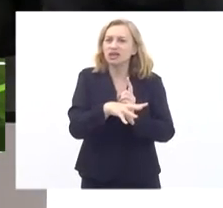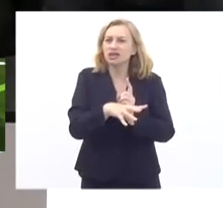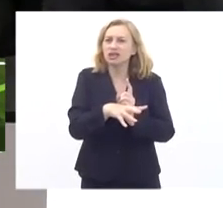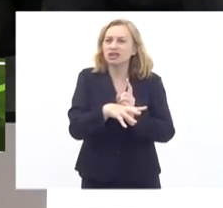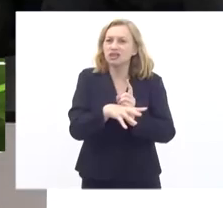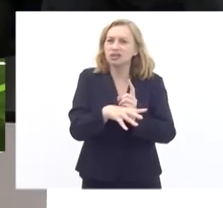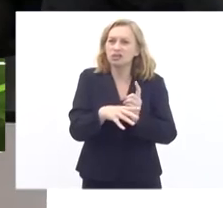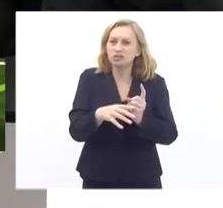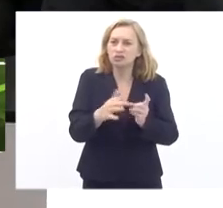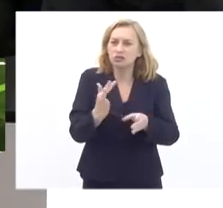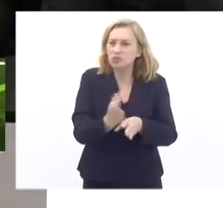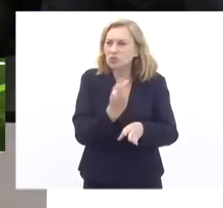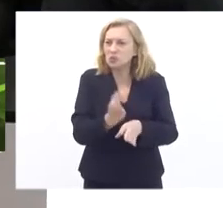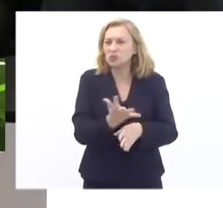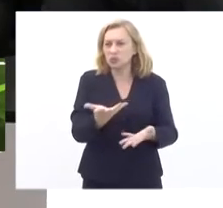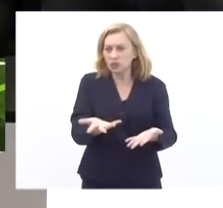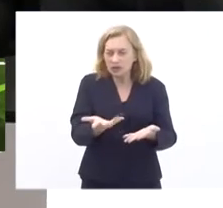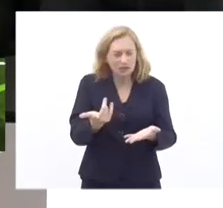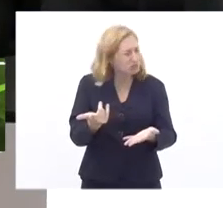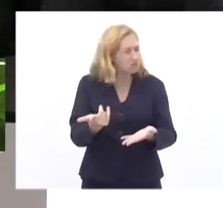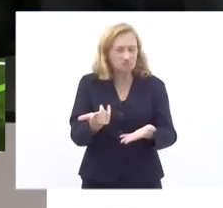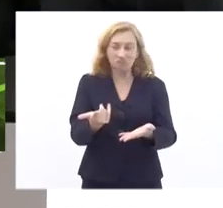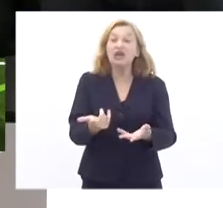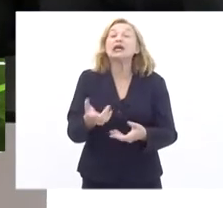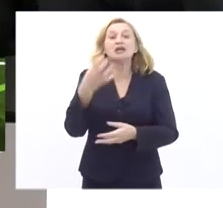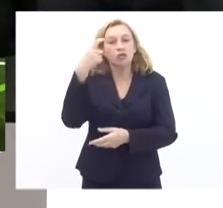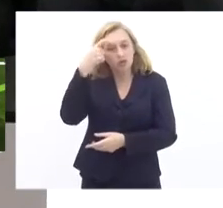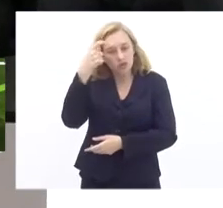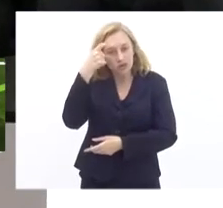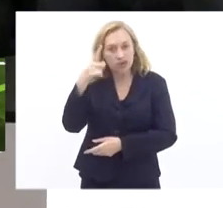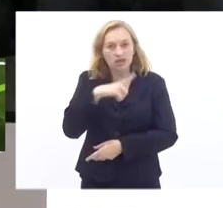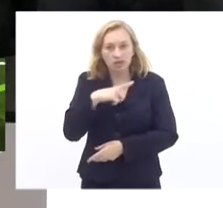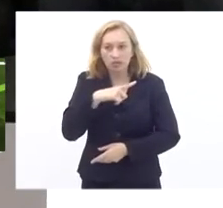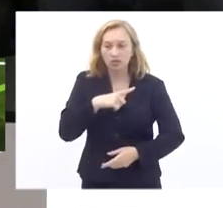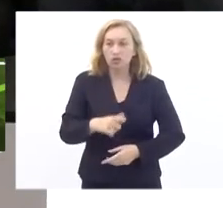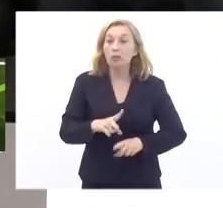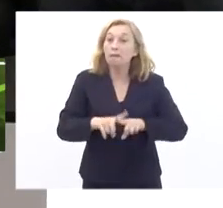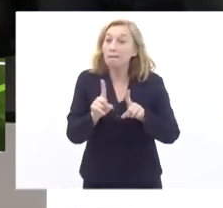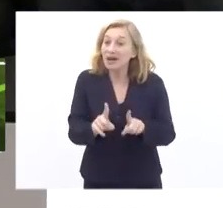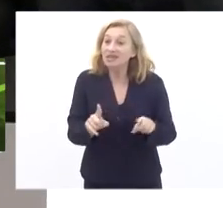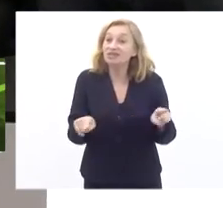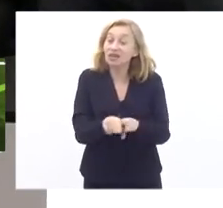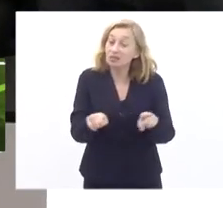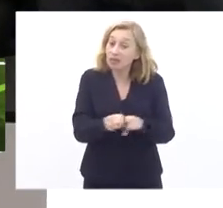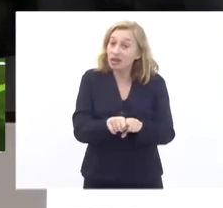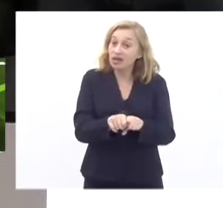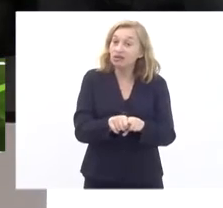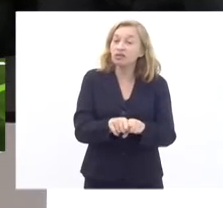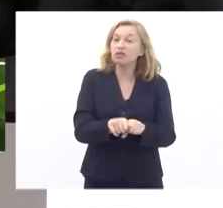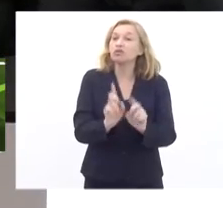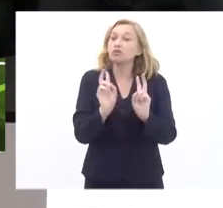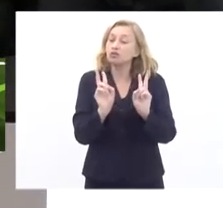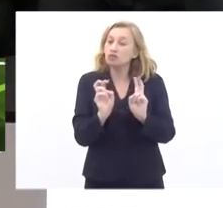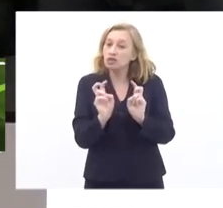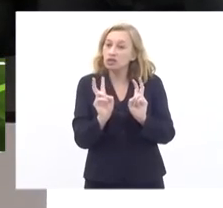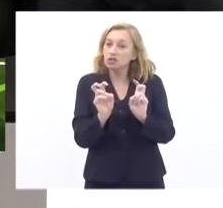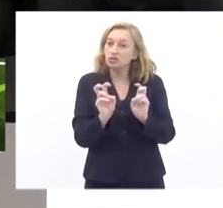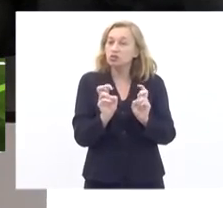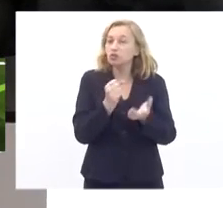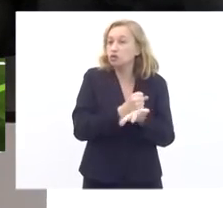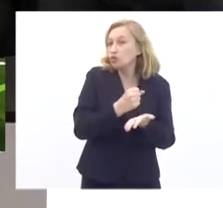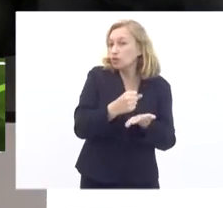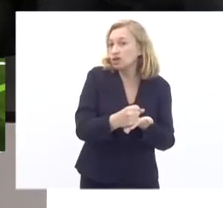suporta. Nós estamos cientes disso, mas nós também temos uma questão